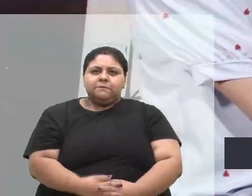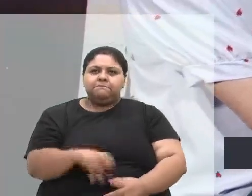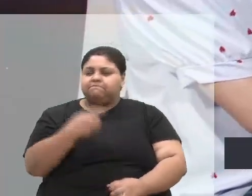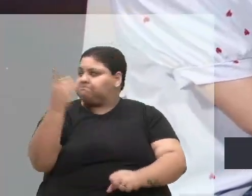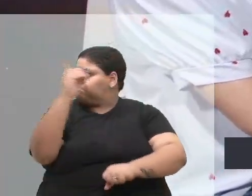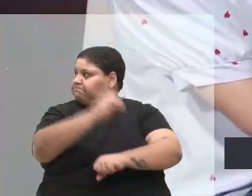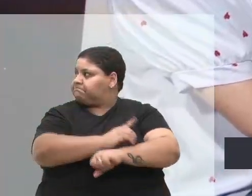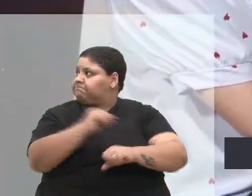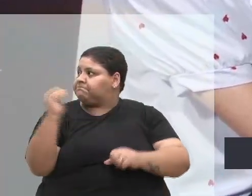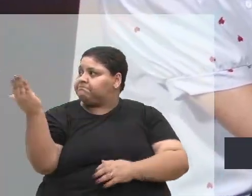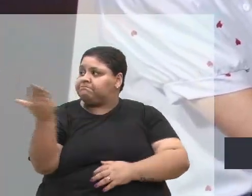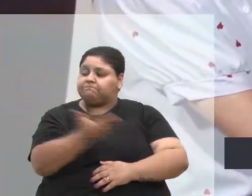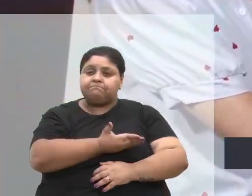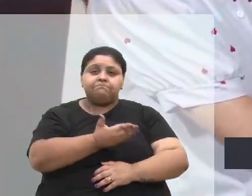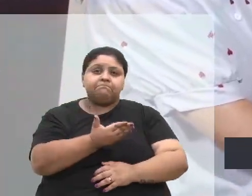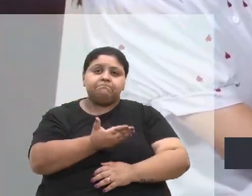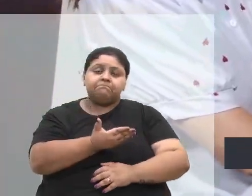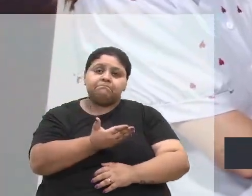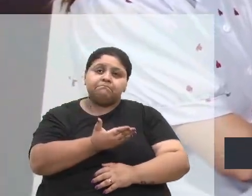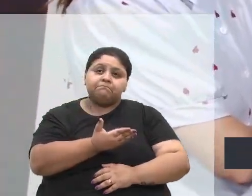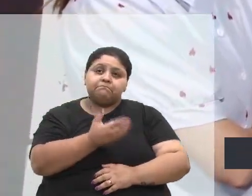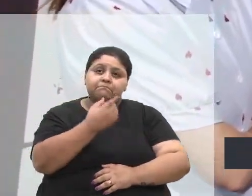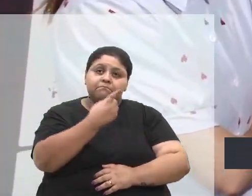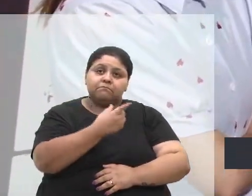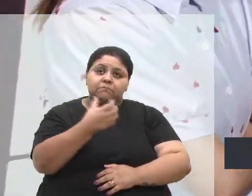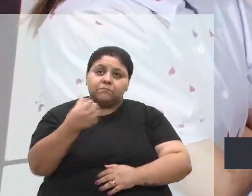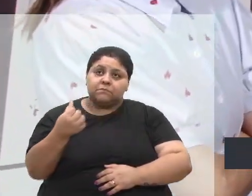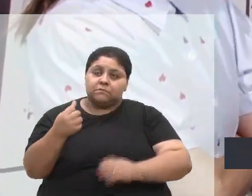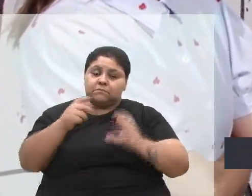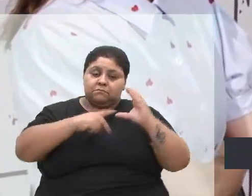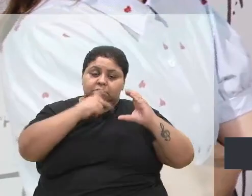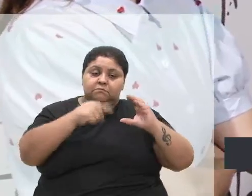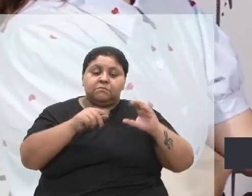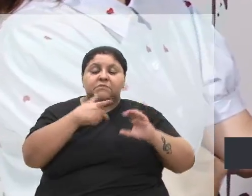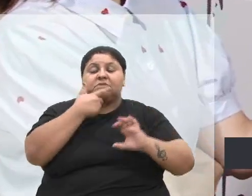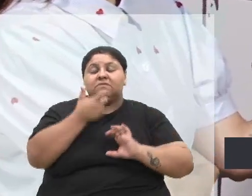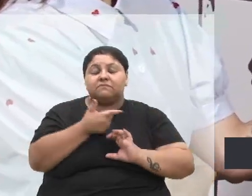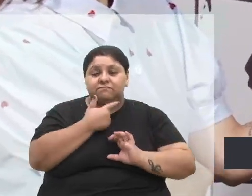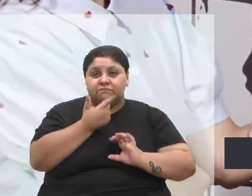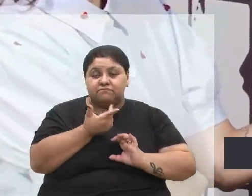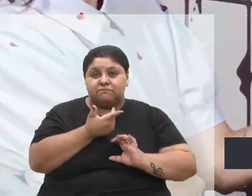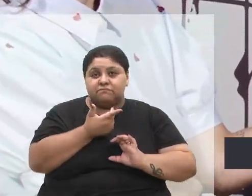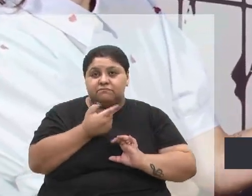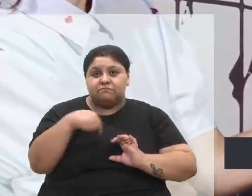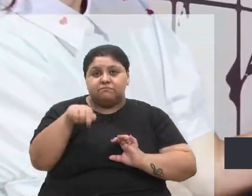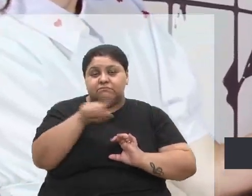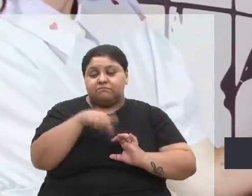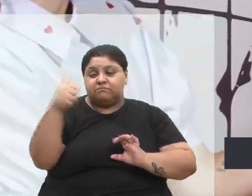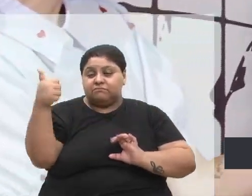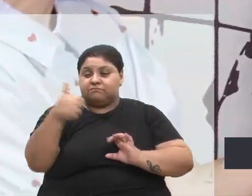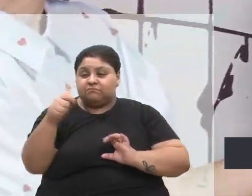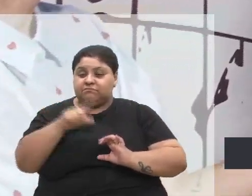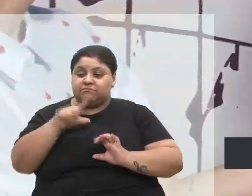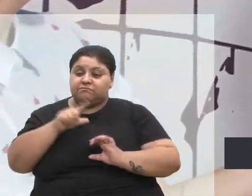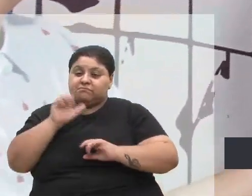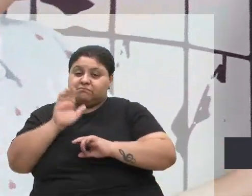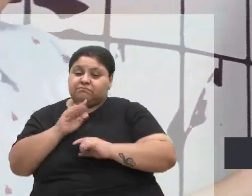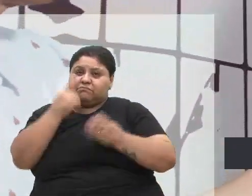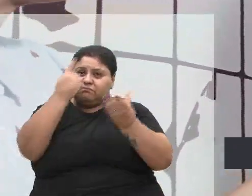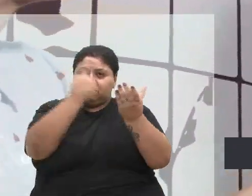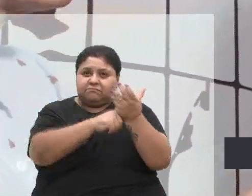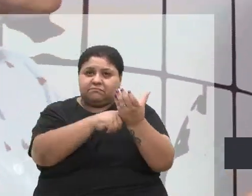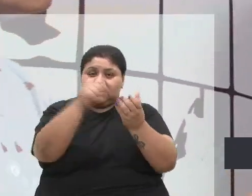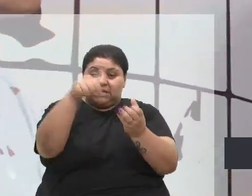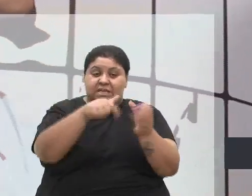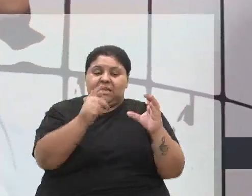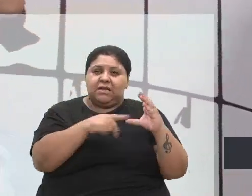Bom dia a todos os telespectadores do canal 16 da TV Câmara, né? E dizer que nós, no primeiro momento, tínhamos agendado para aqui na